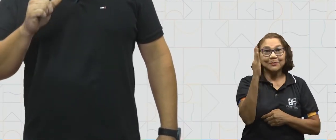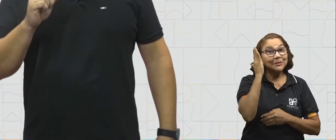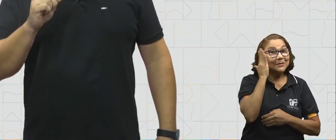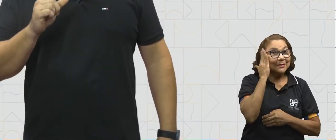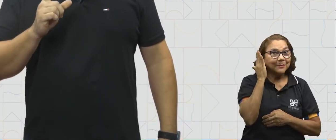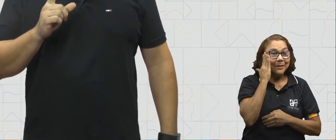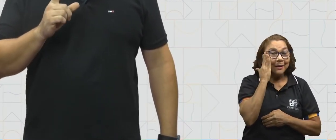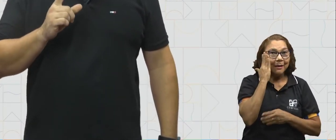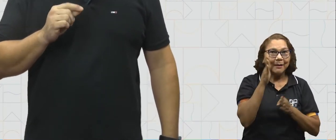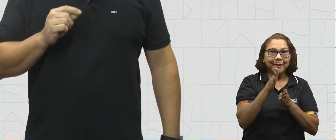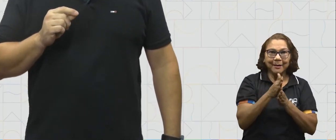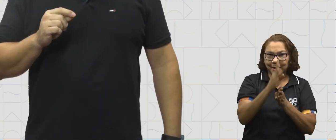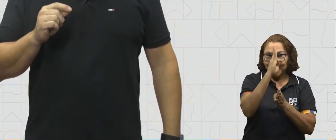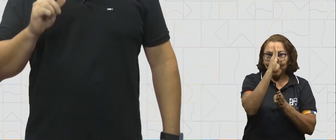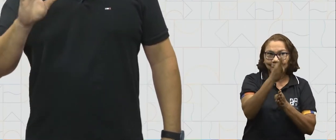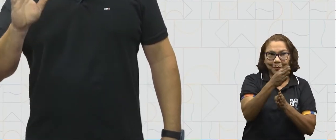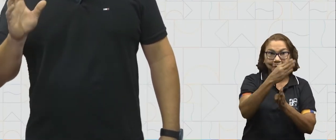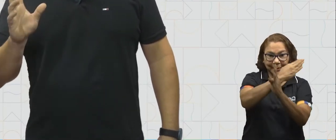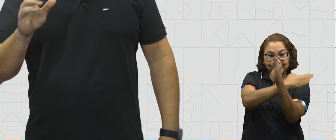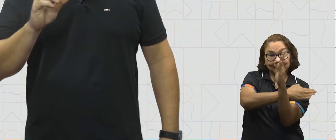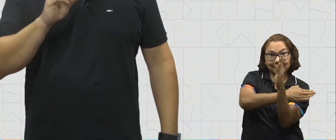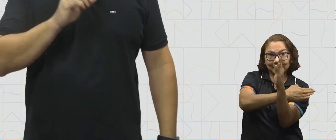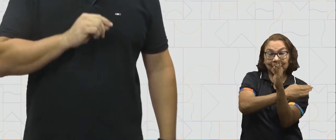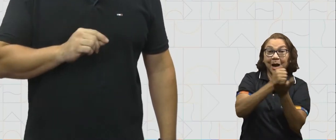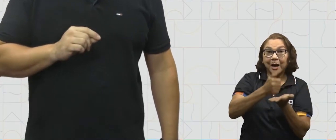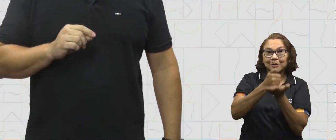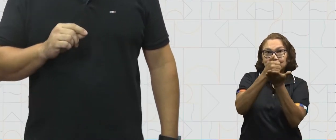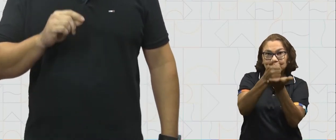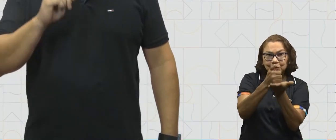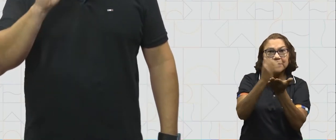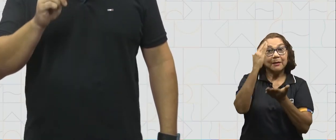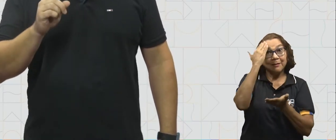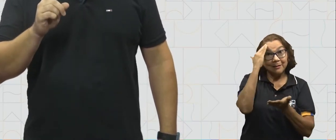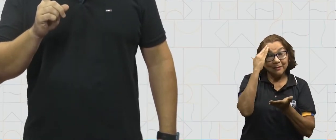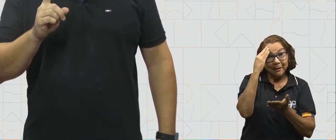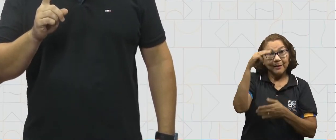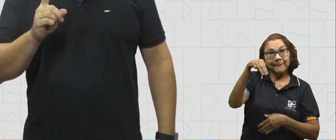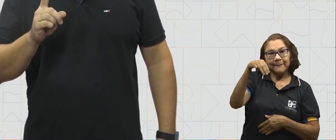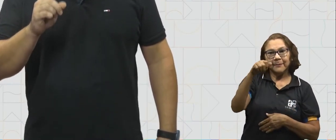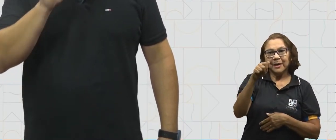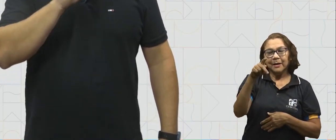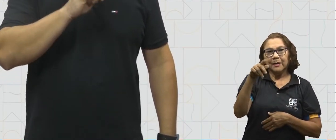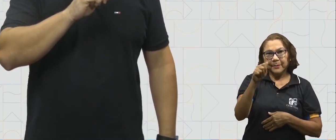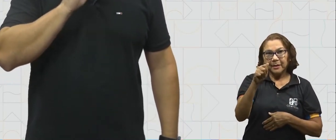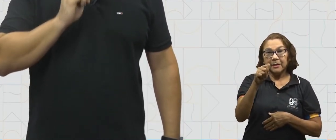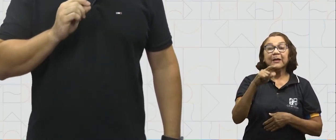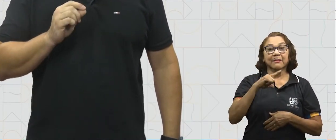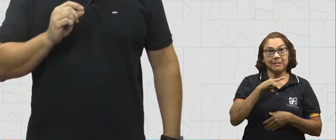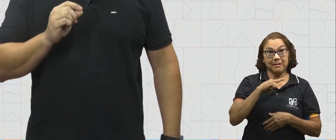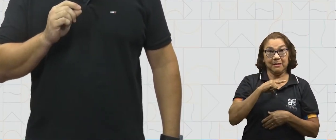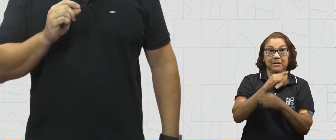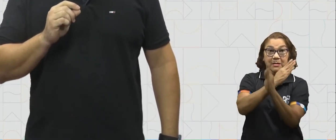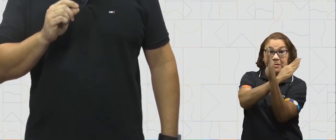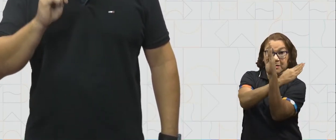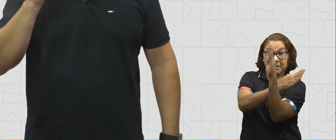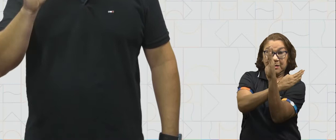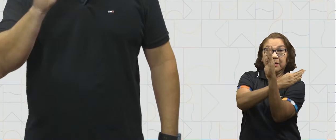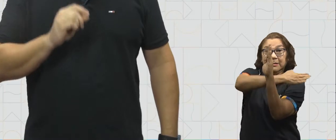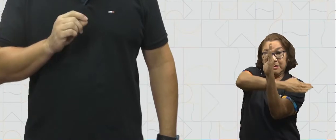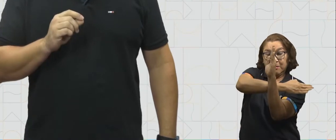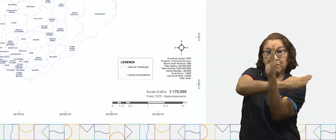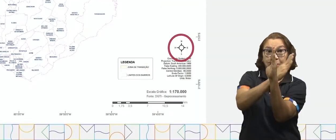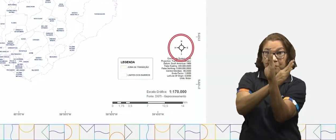sul e o esquerdo para o norte. Ele está olhando para o leste e atrás dele é o oeste.